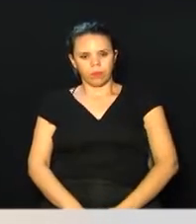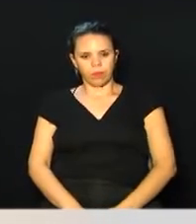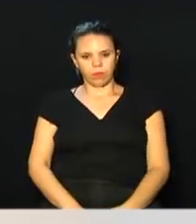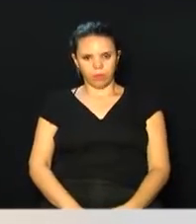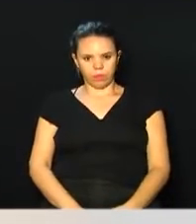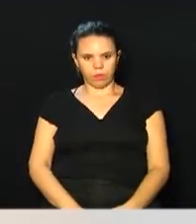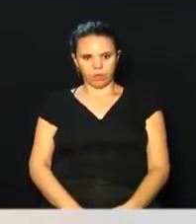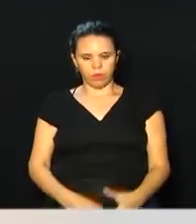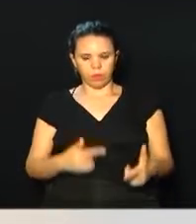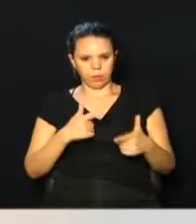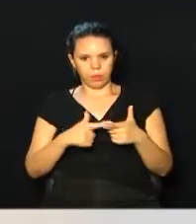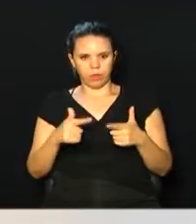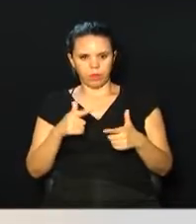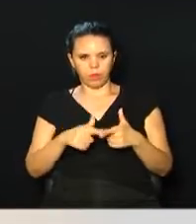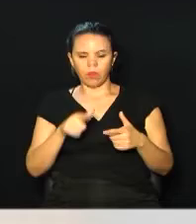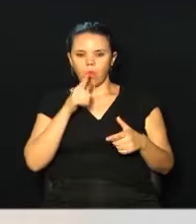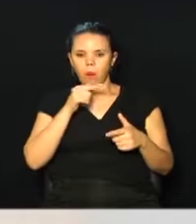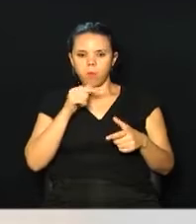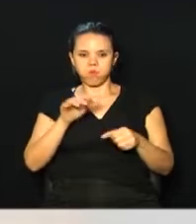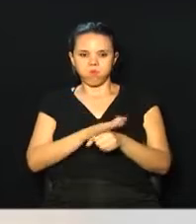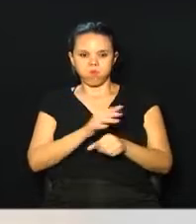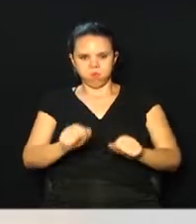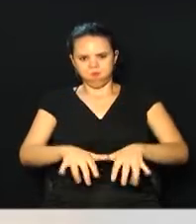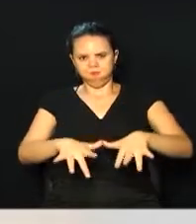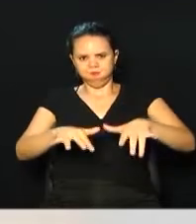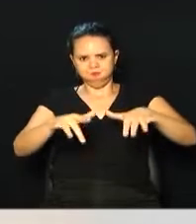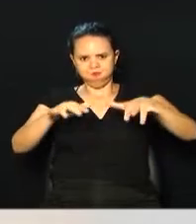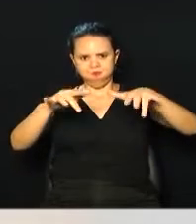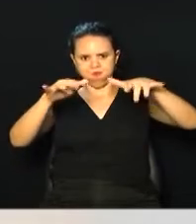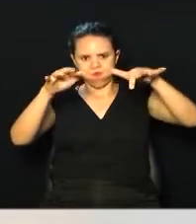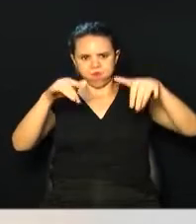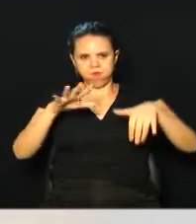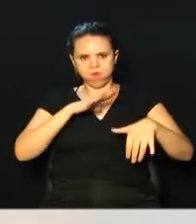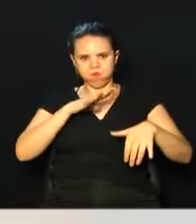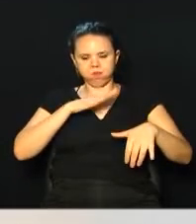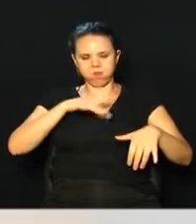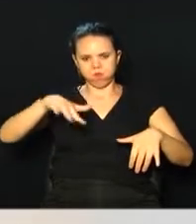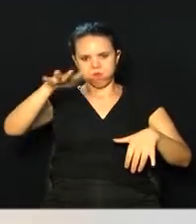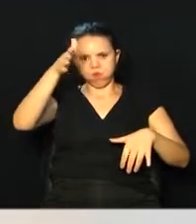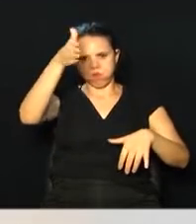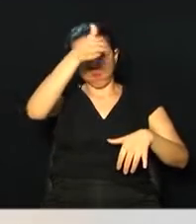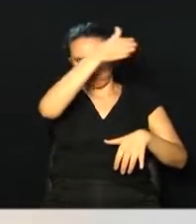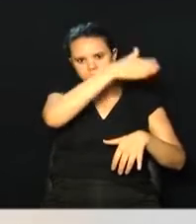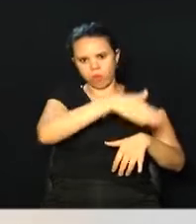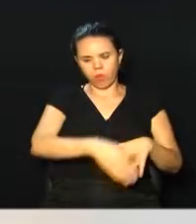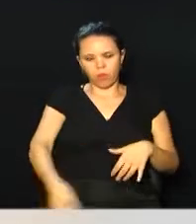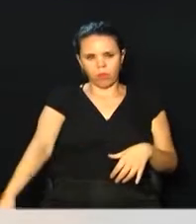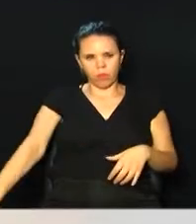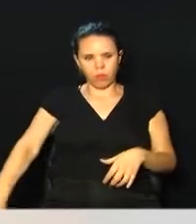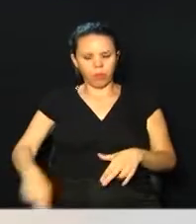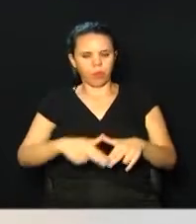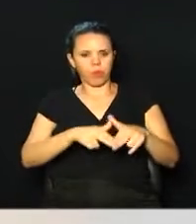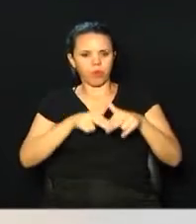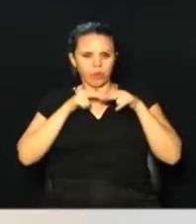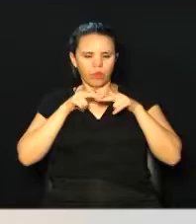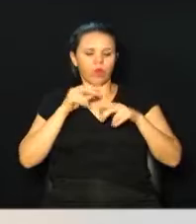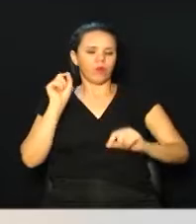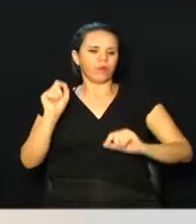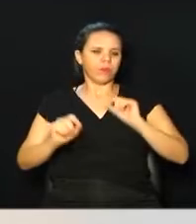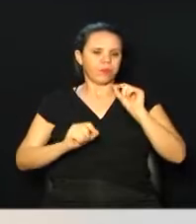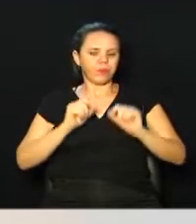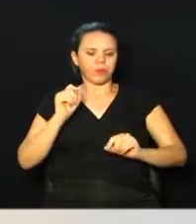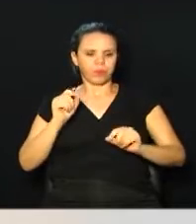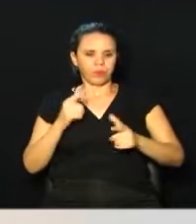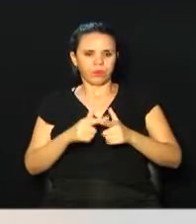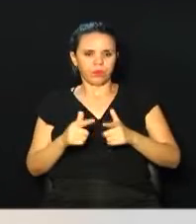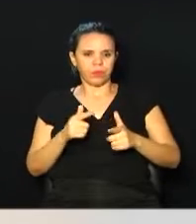o problema de enchentes, em especial nas grandes cidades, se deve a